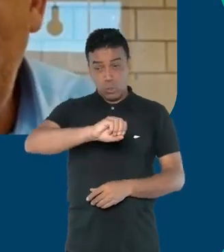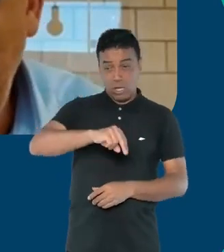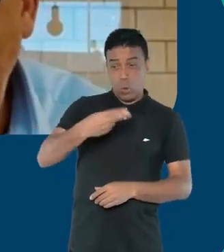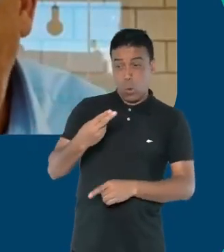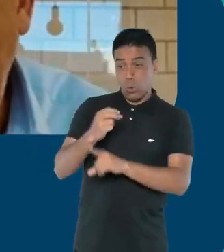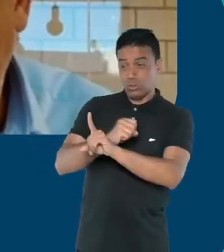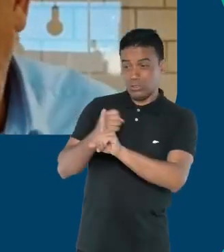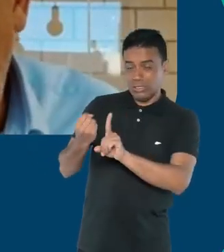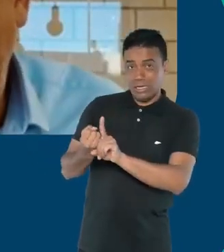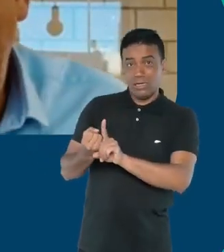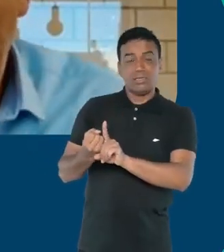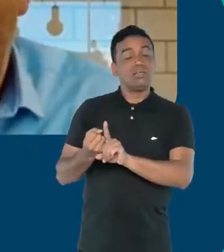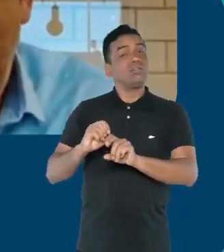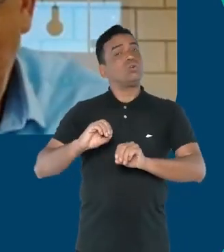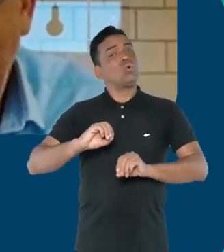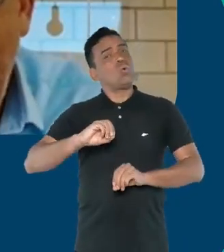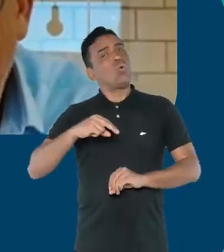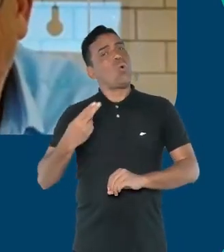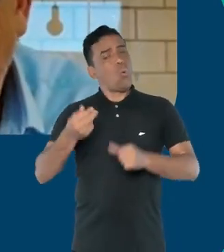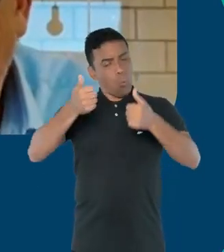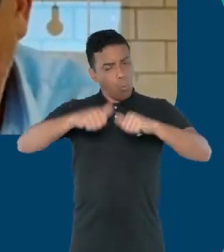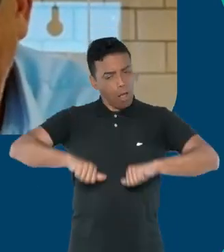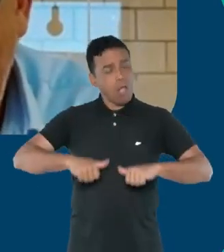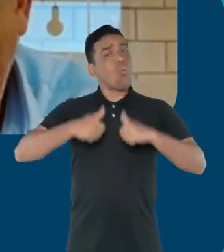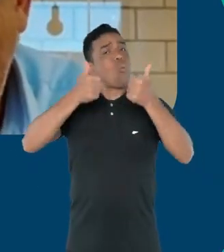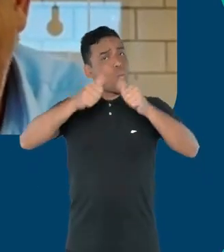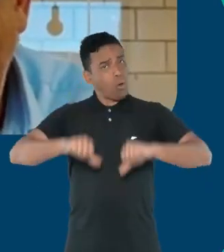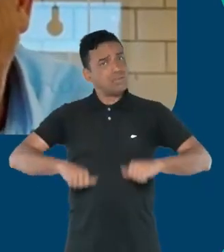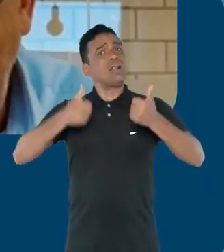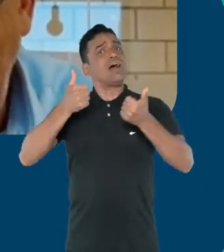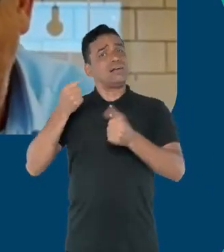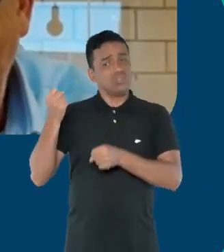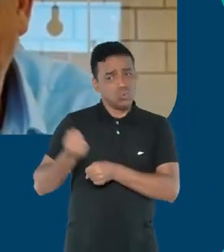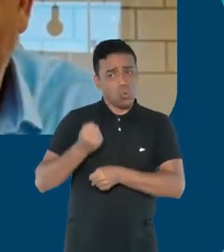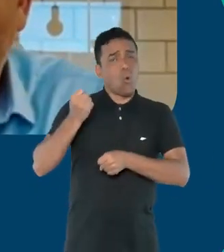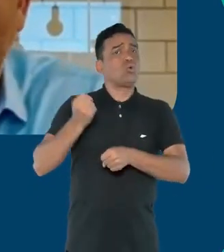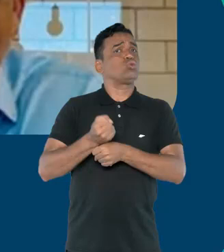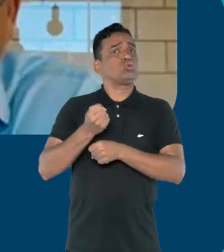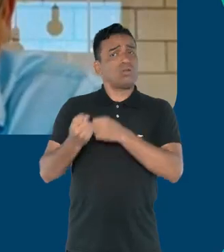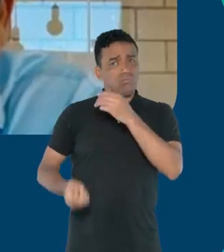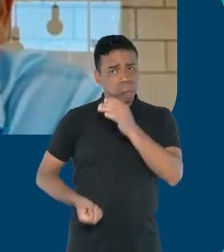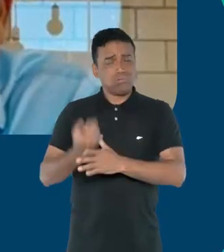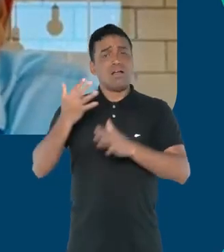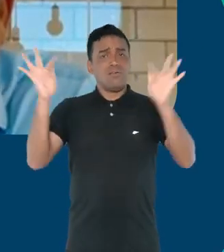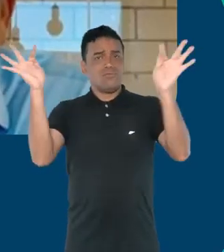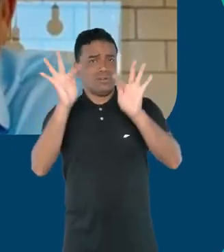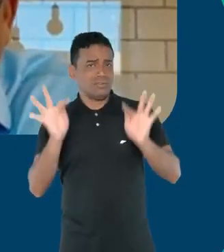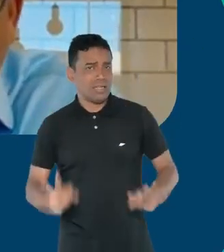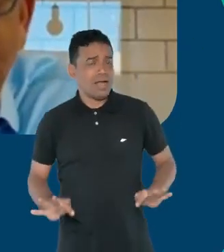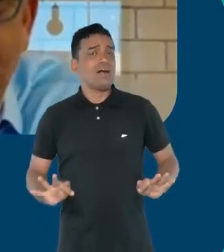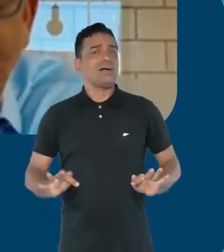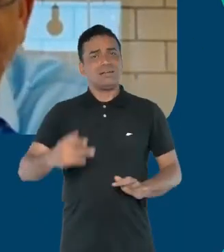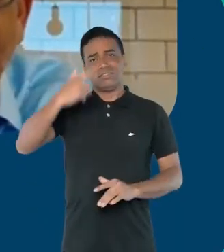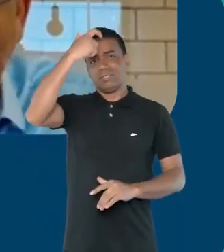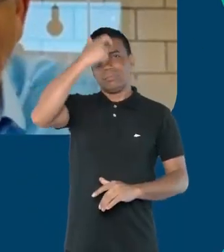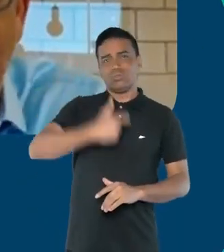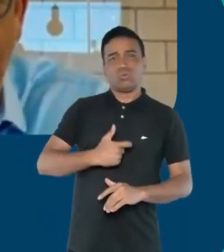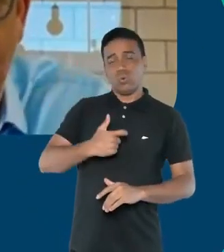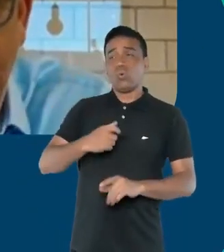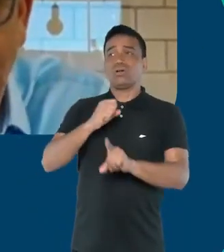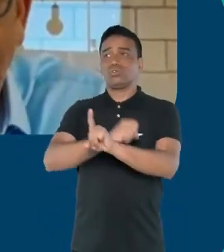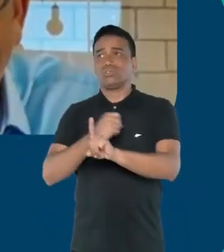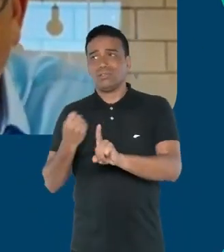é uma virtude que pode ajudar na construção e na felicidade do indivíduo e na construção e felicidade